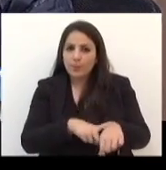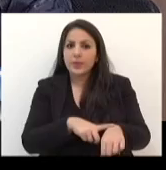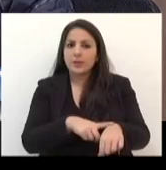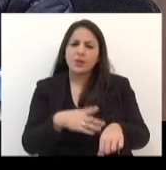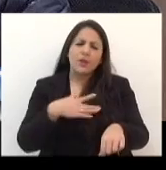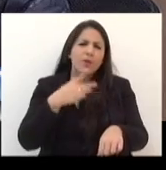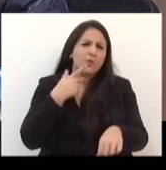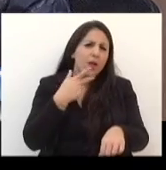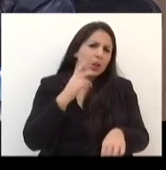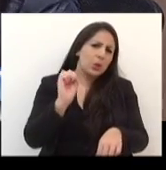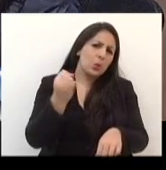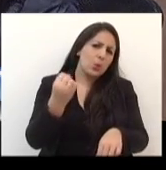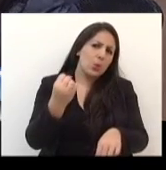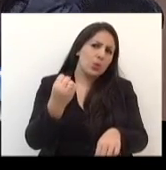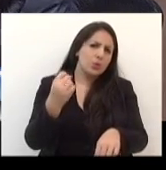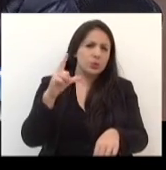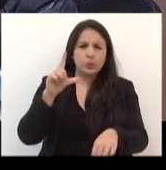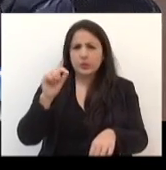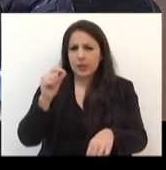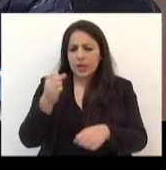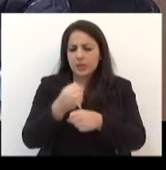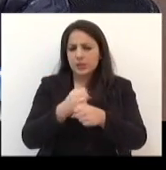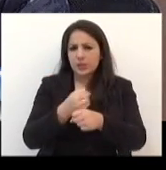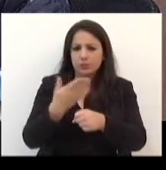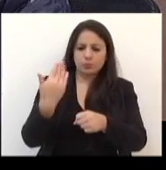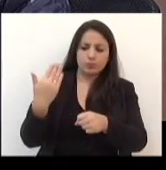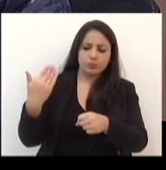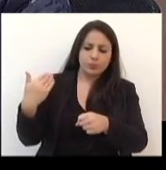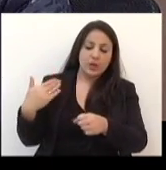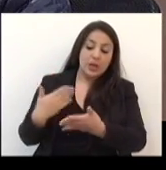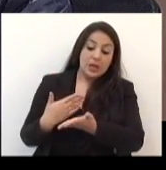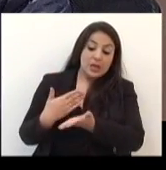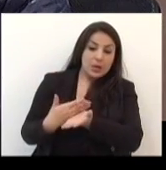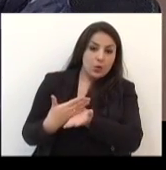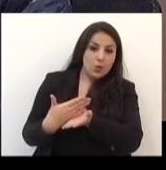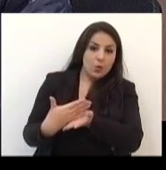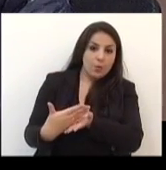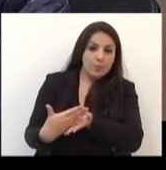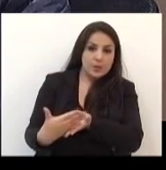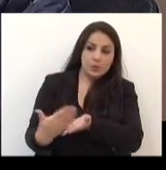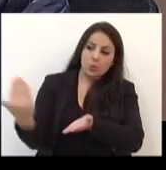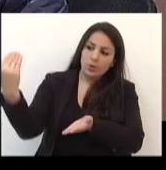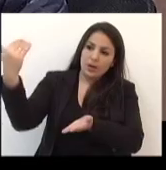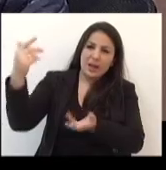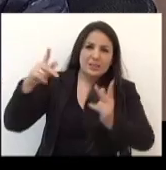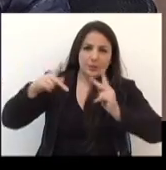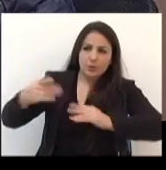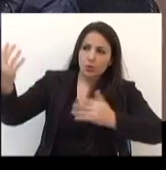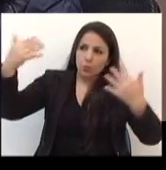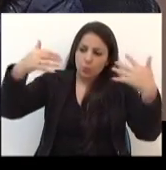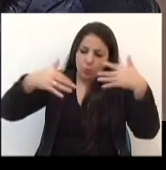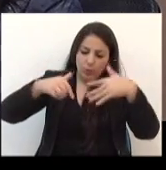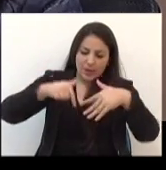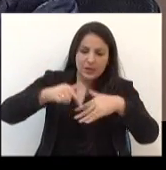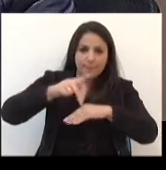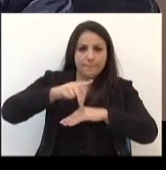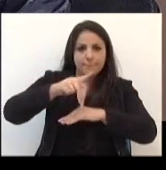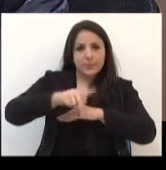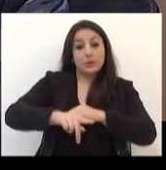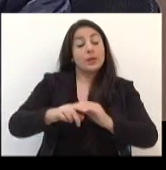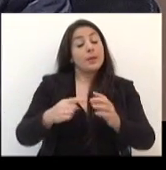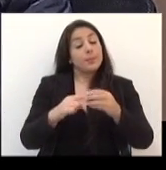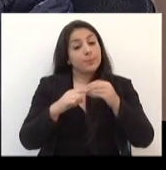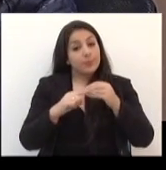falo aqui de 8, 10 anos, que se iniciou a vinda, então, de imigrantes, principalmente